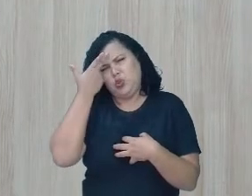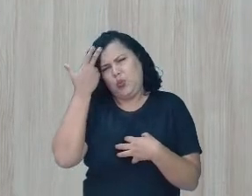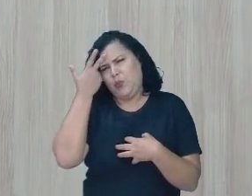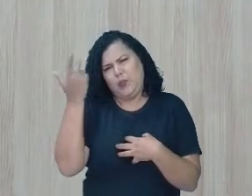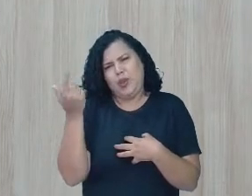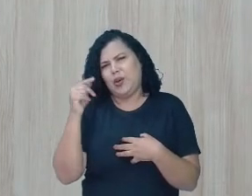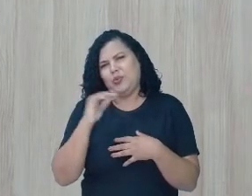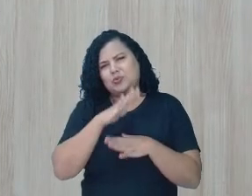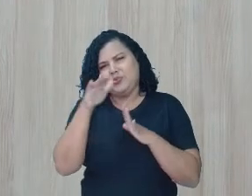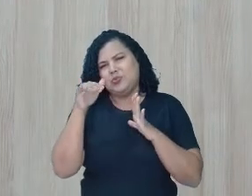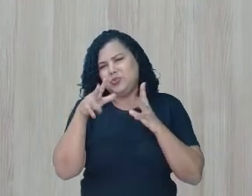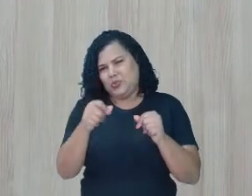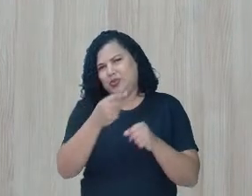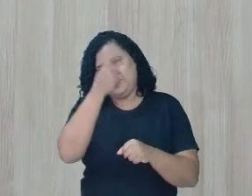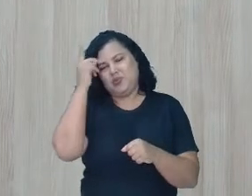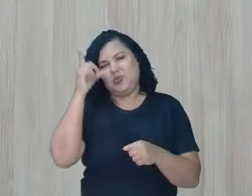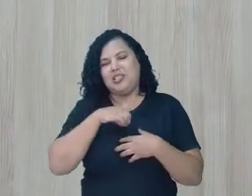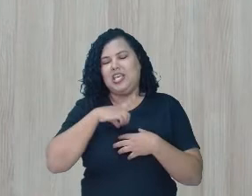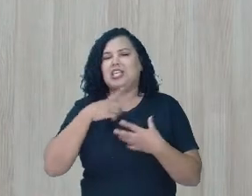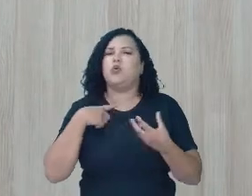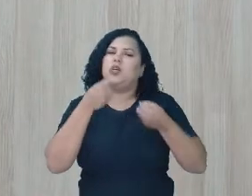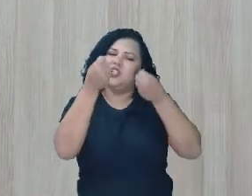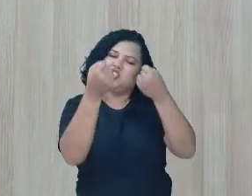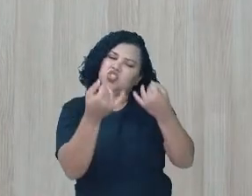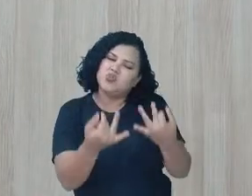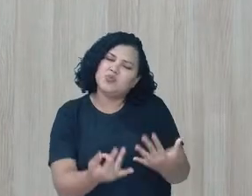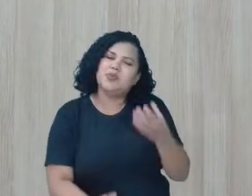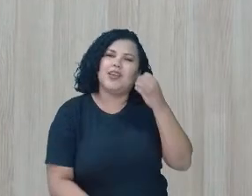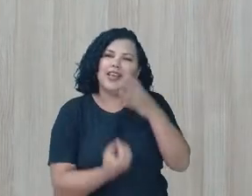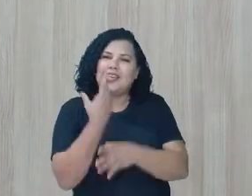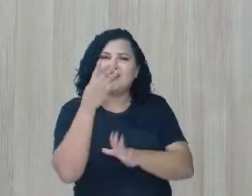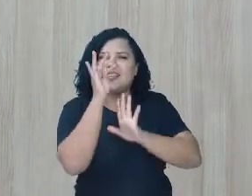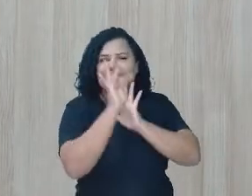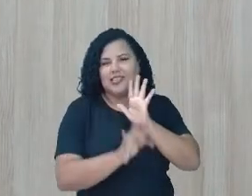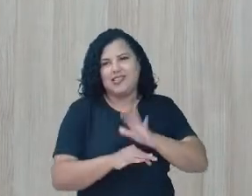corriqueiro, e a partir dele elabora todo esse argumento.